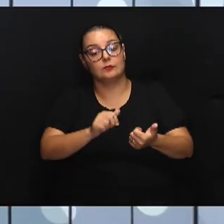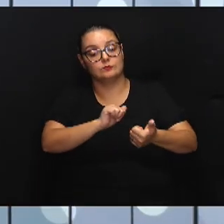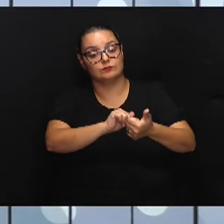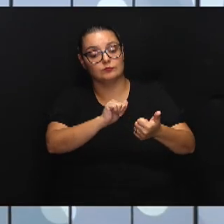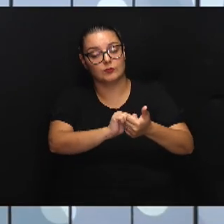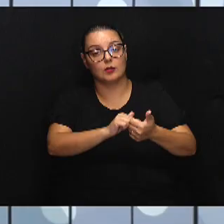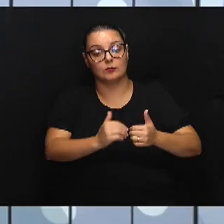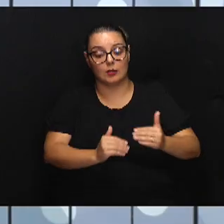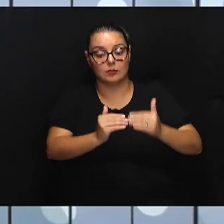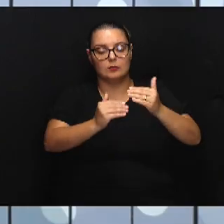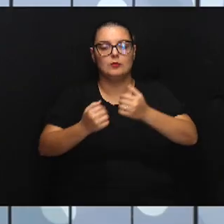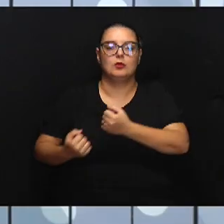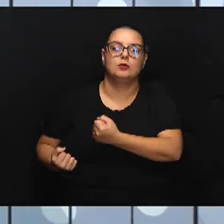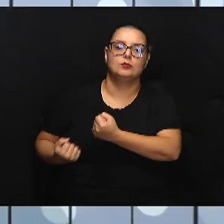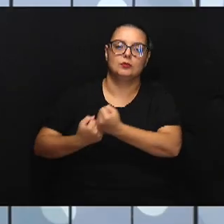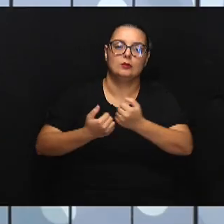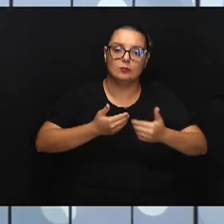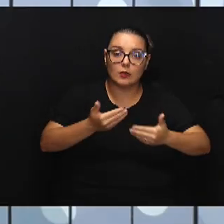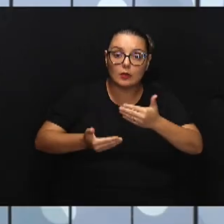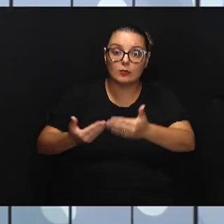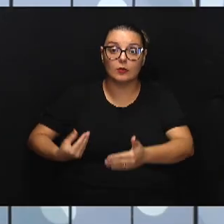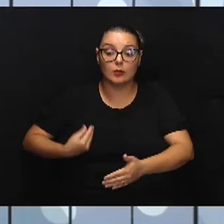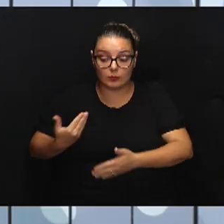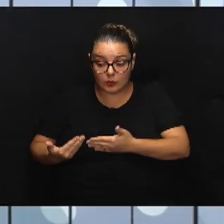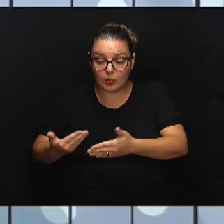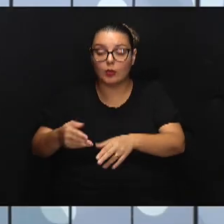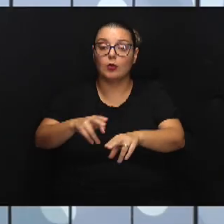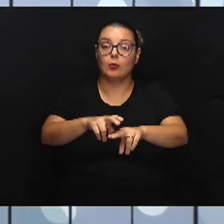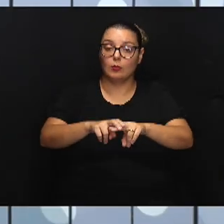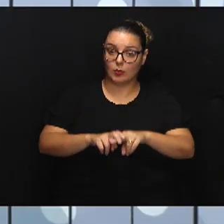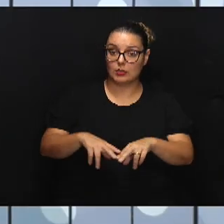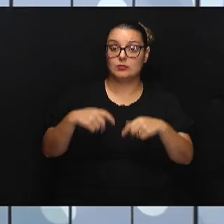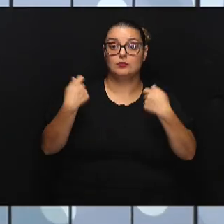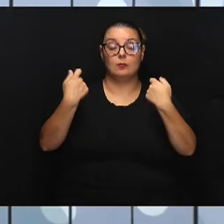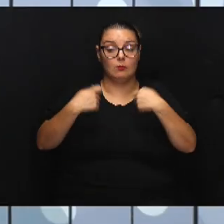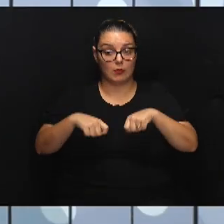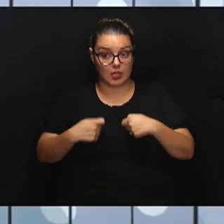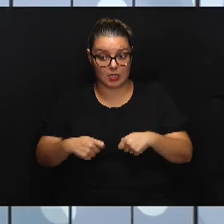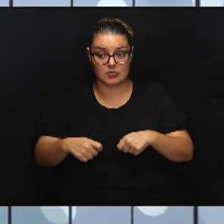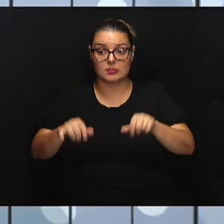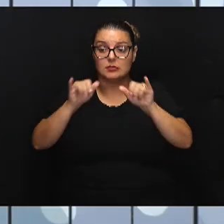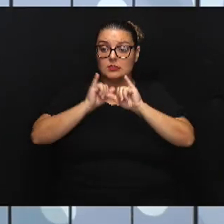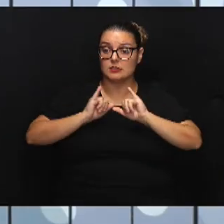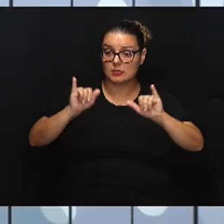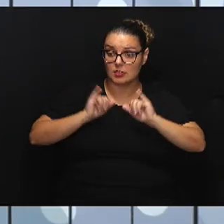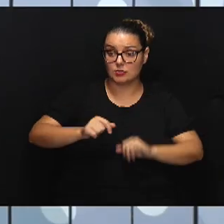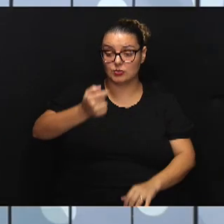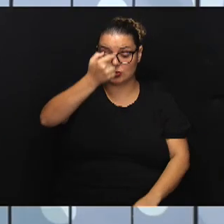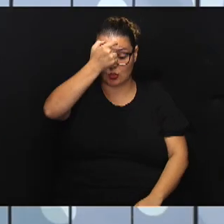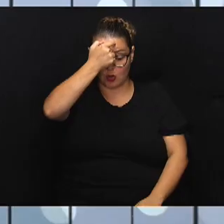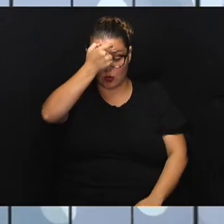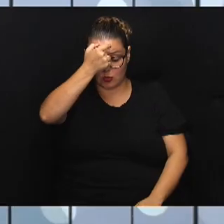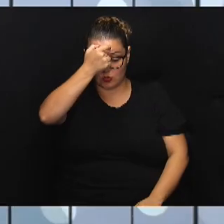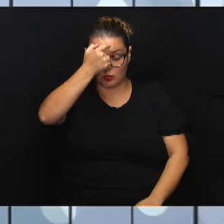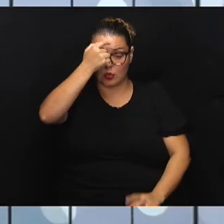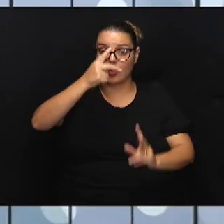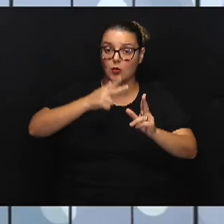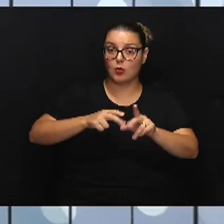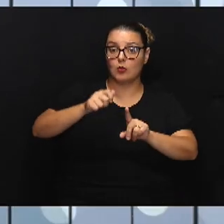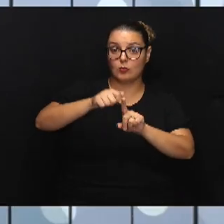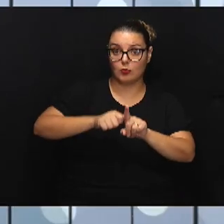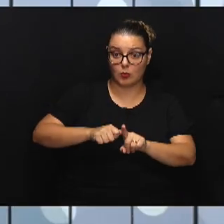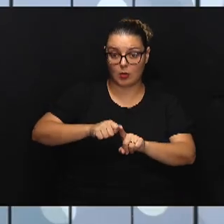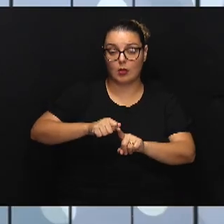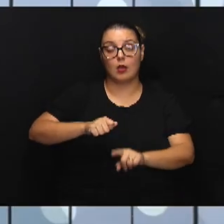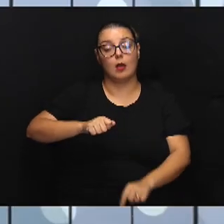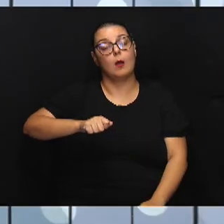e suporte ao longo da vida. Por isso, a necessidade de campanhas de conscientização como o Abril Azul. E